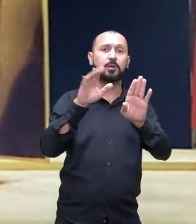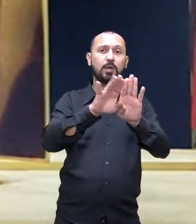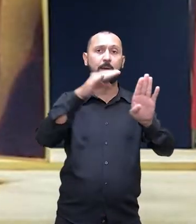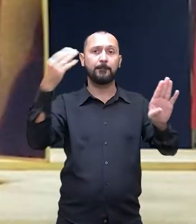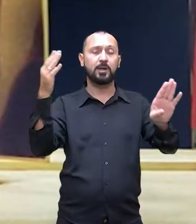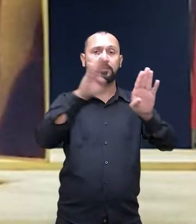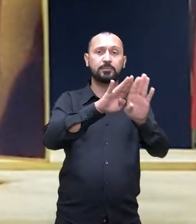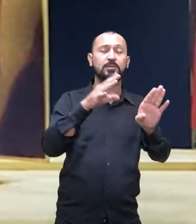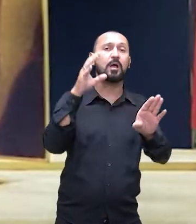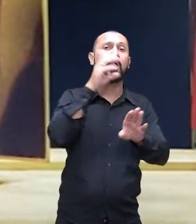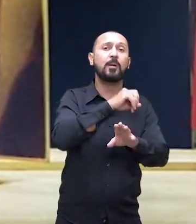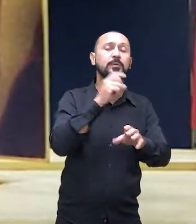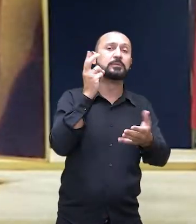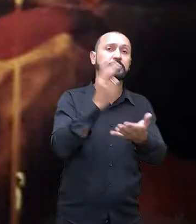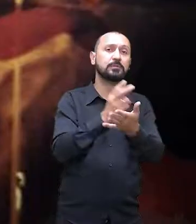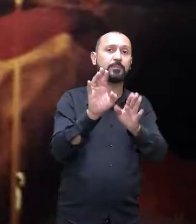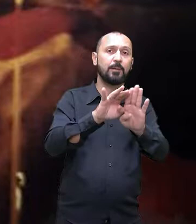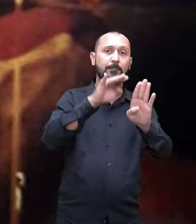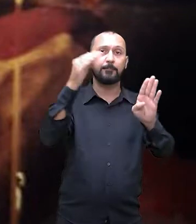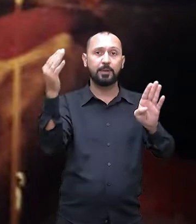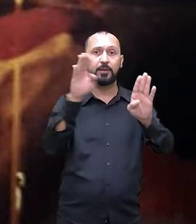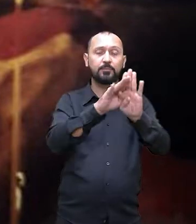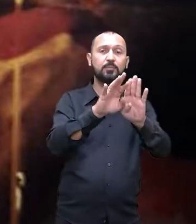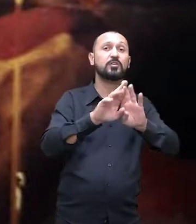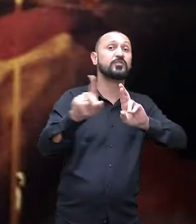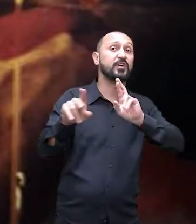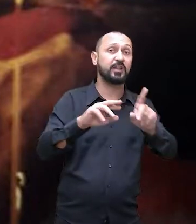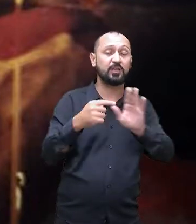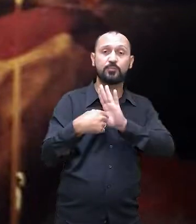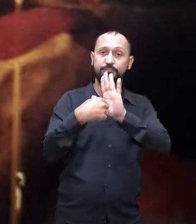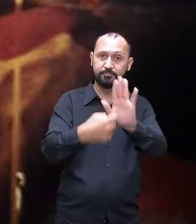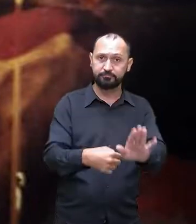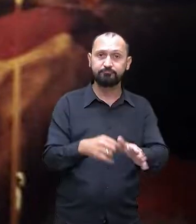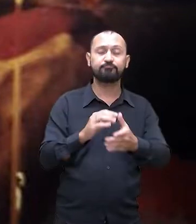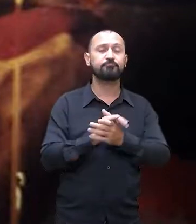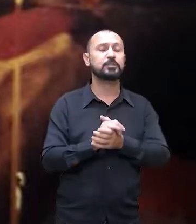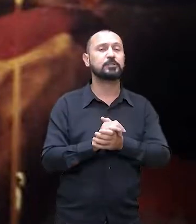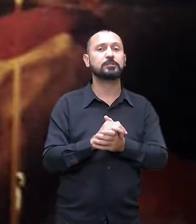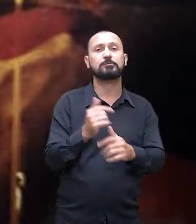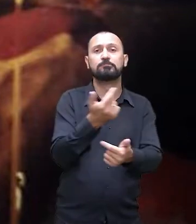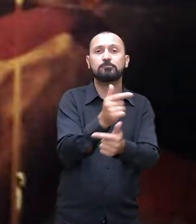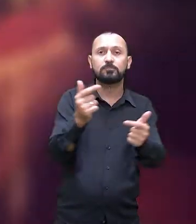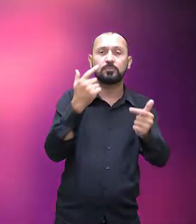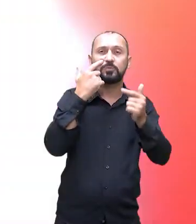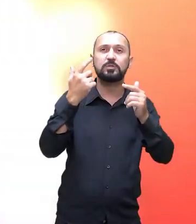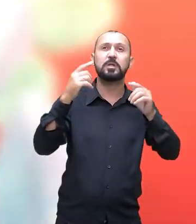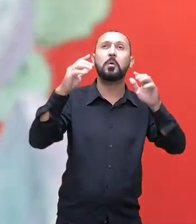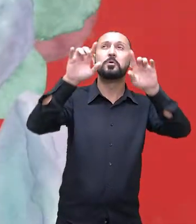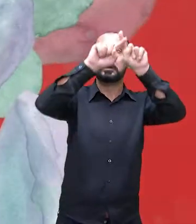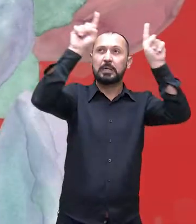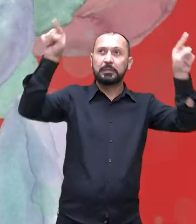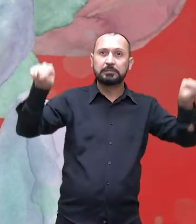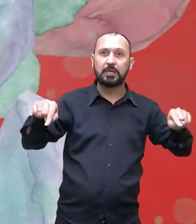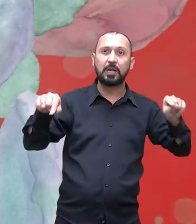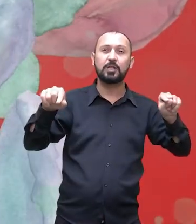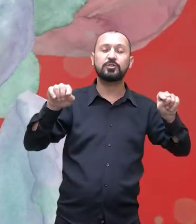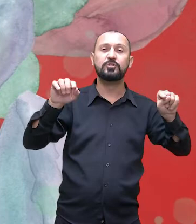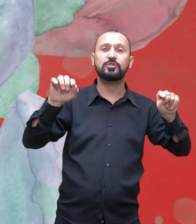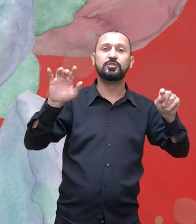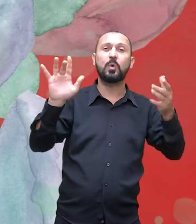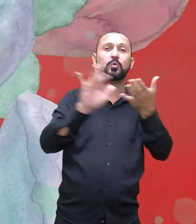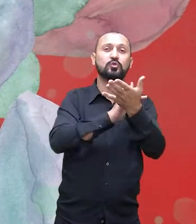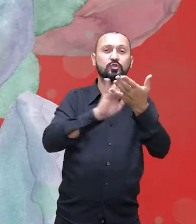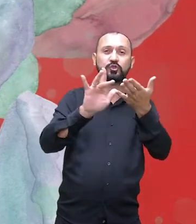abriam e se fechavam, e cada vez que abria aparecia alguma coisa diferente. A gente não tinha esses telões de LED hoje, né? Era tudo